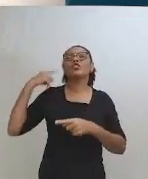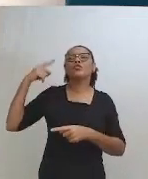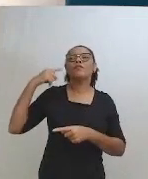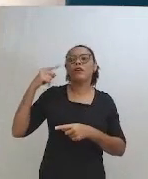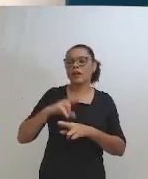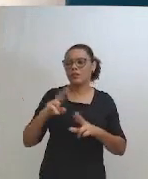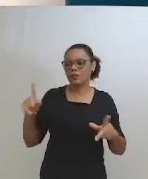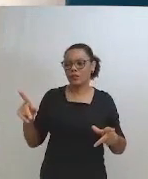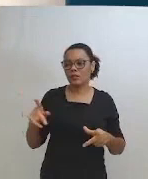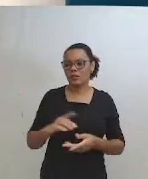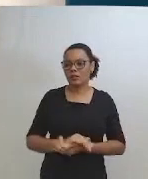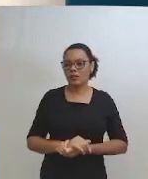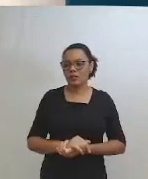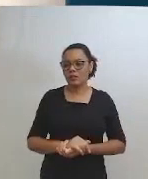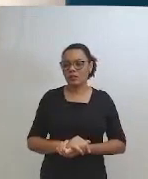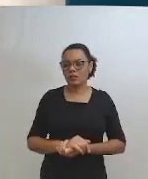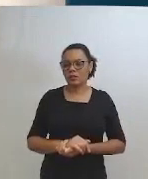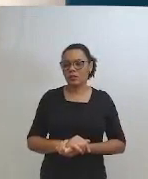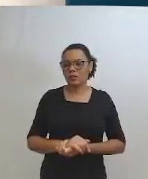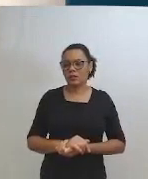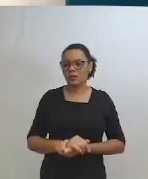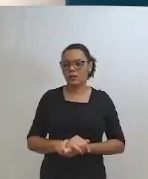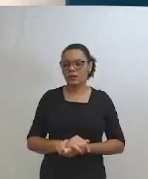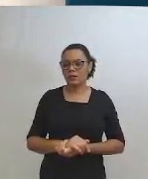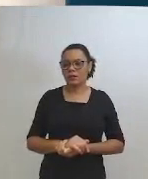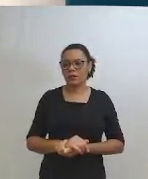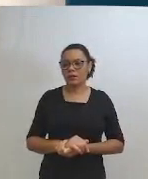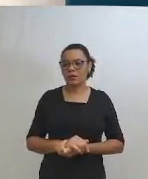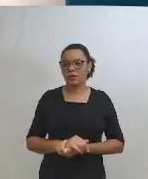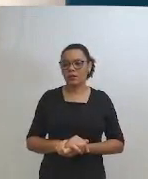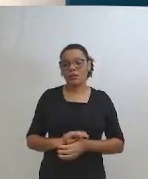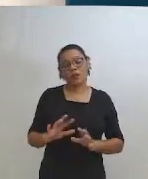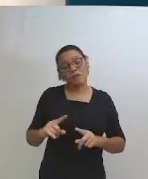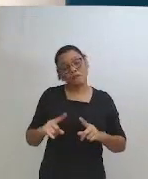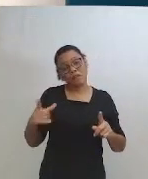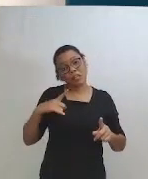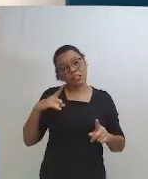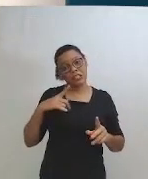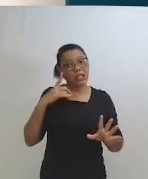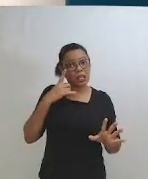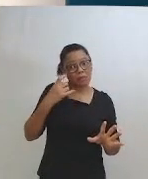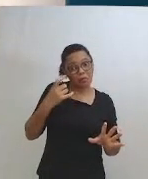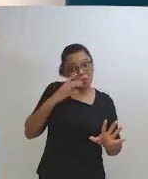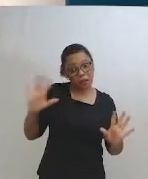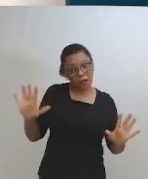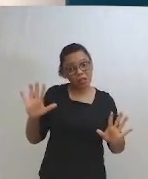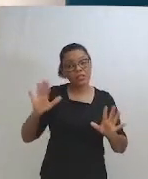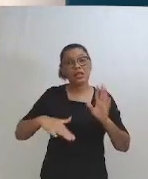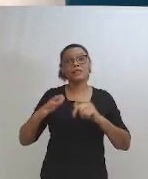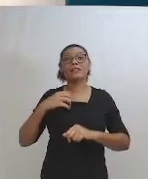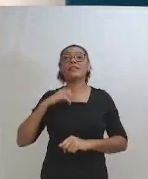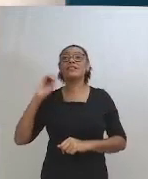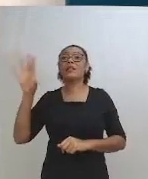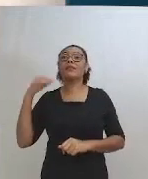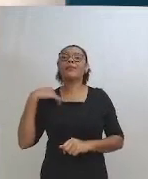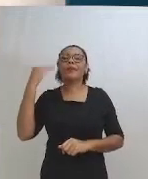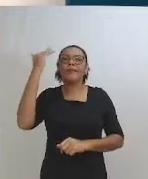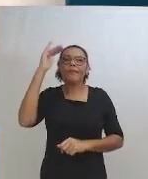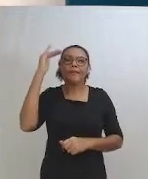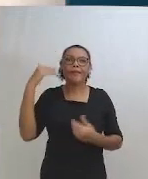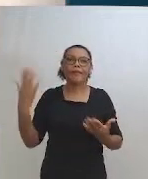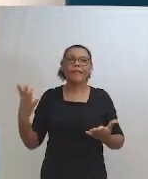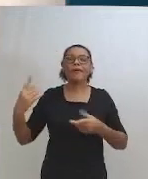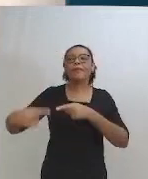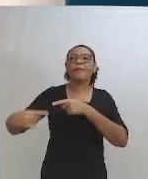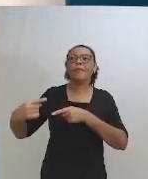entrar em contato com ele para que ele volte. Bom, aí tem que ver se ele tem interesse. Eu acredito, talvez, que ele tenha saído porque ele entendeu que estava julgado, mas o